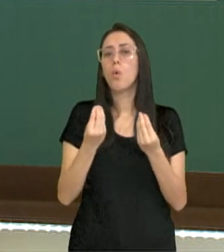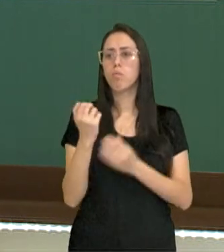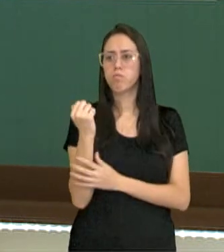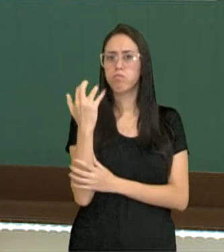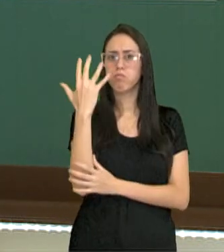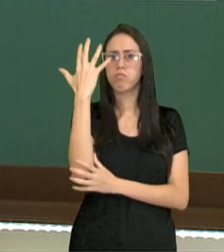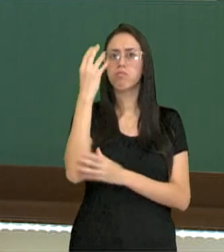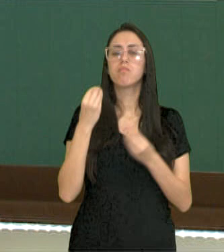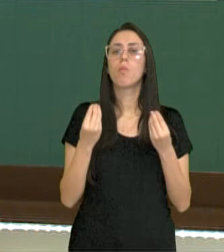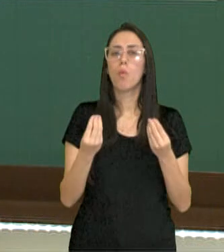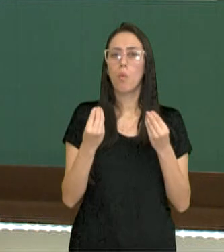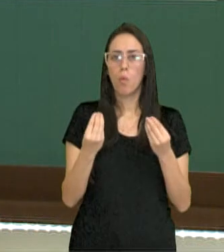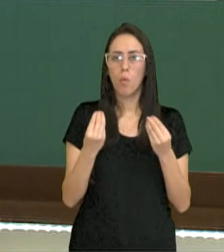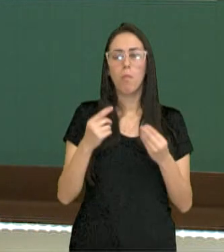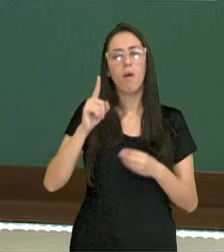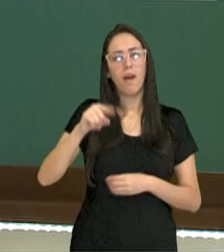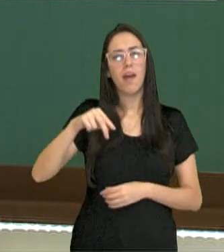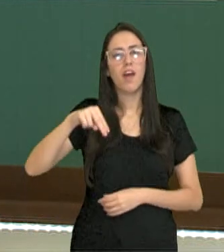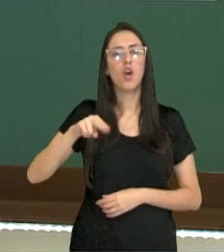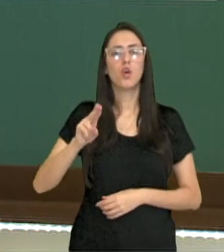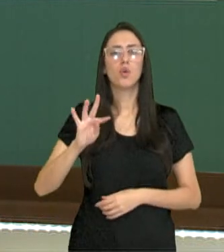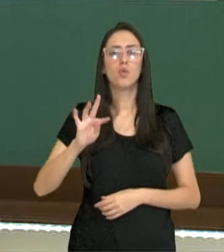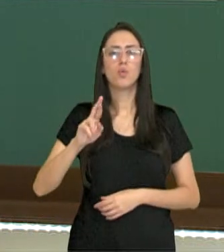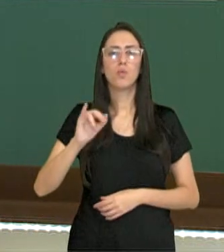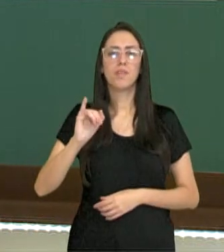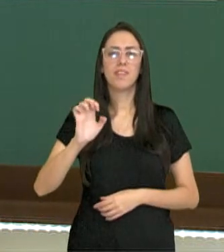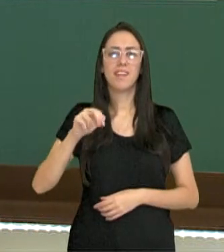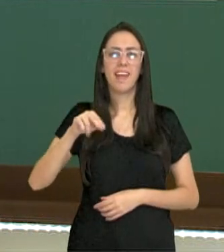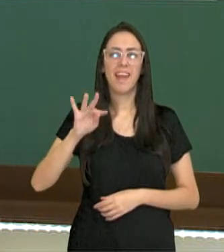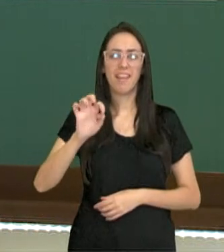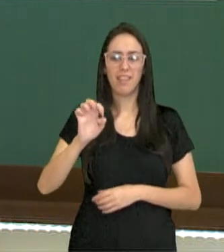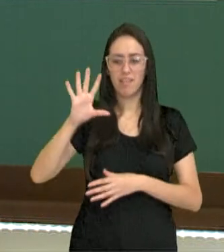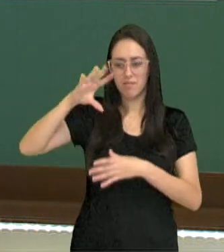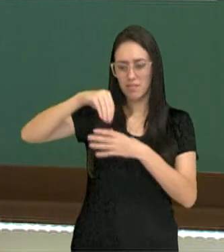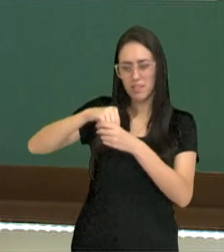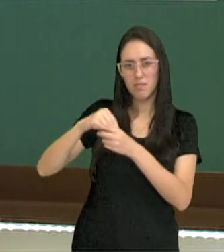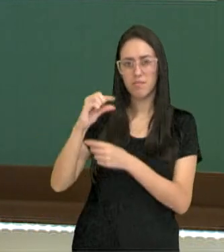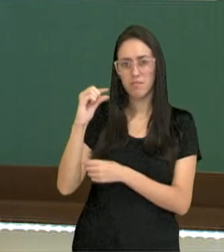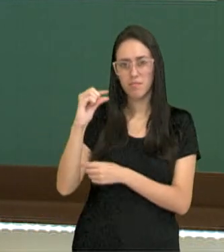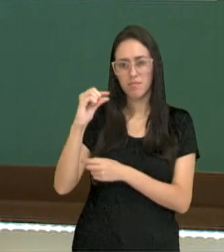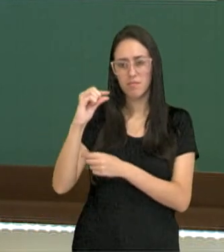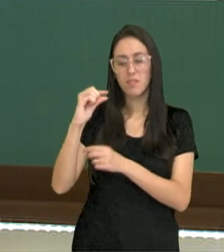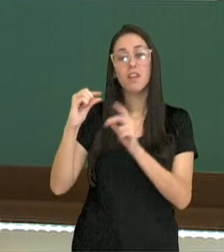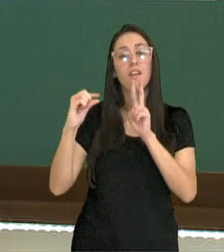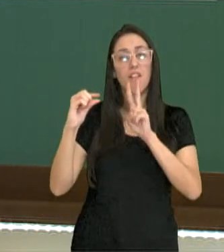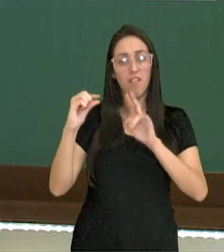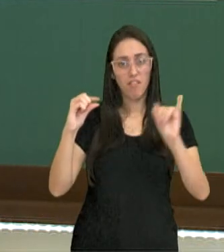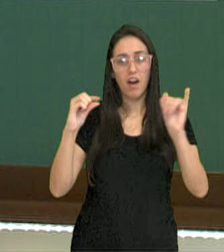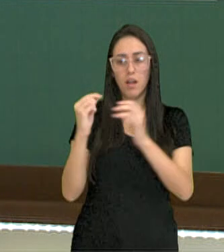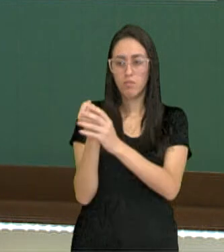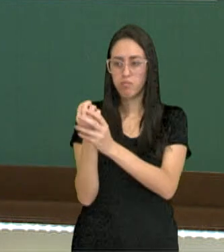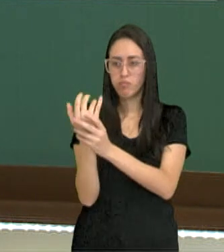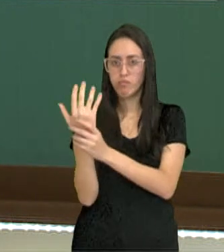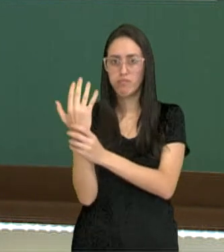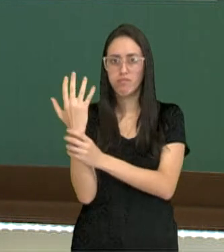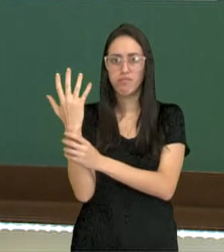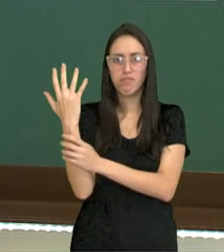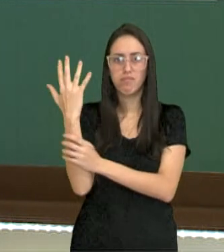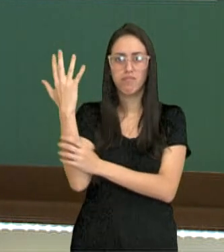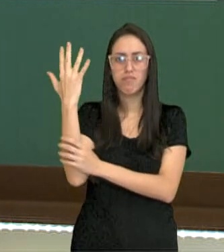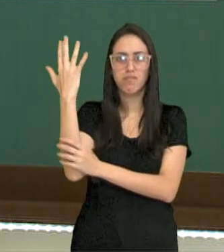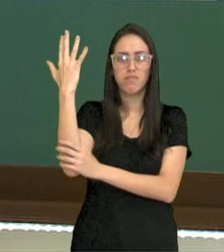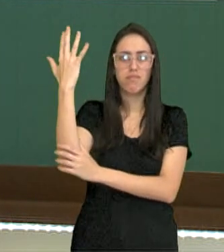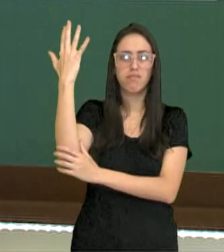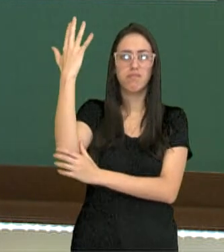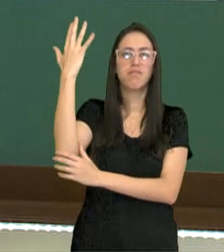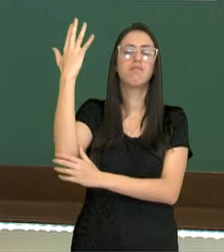ou seja, nutre o embrião. E esse embrião vai germinar, vai se desenvolver e